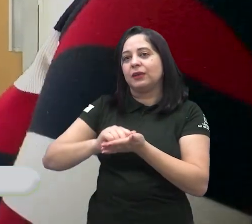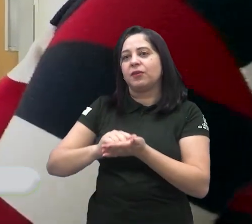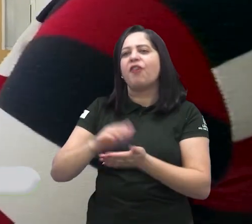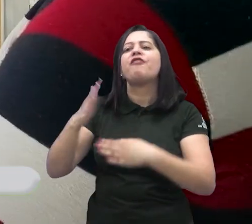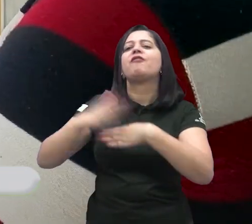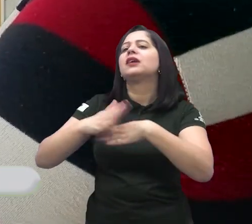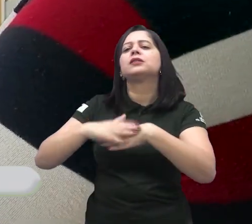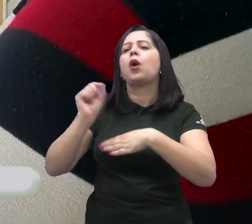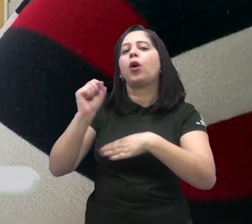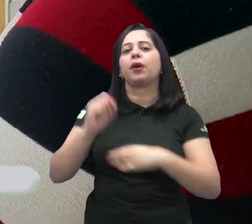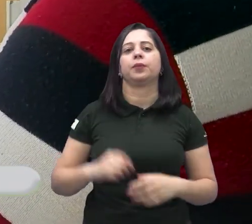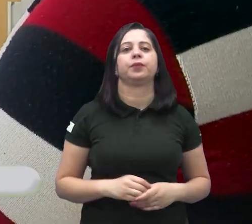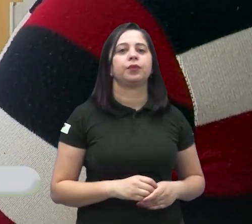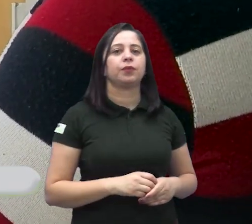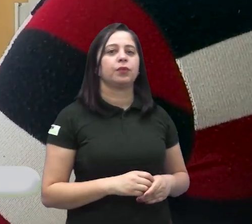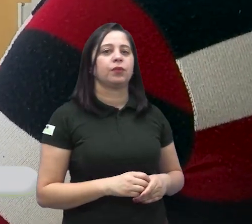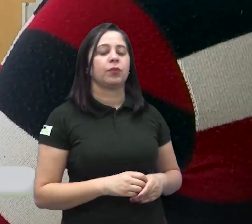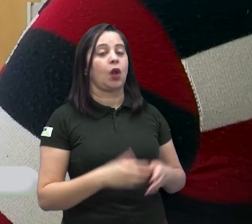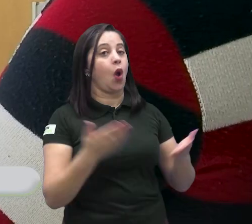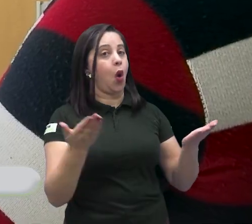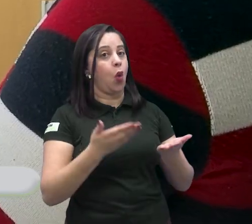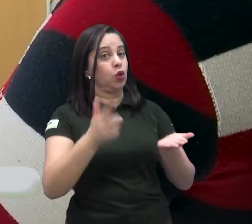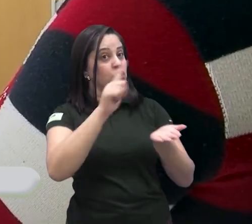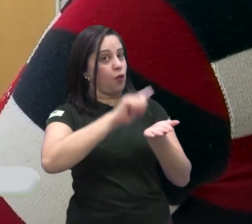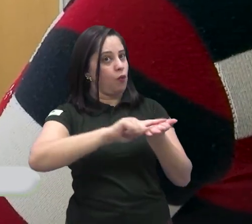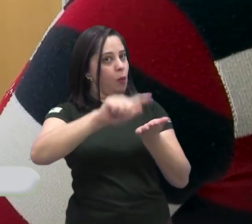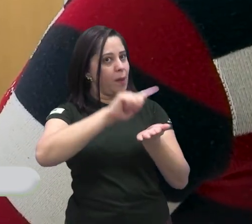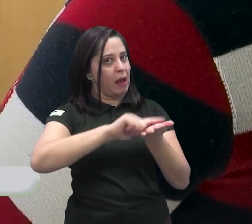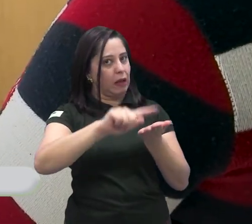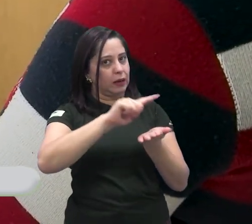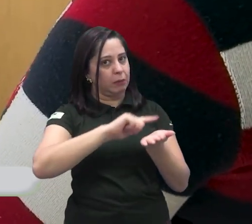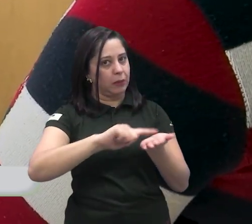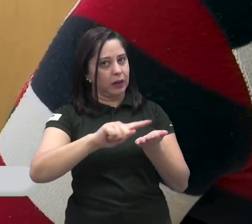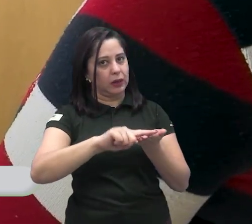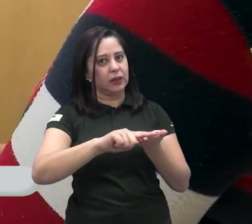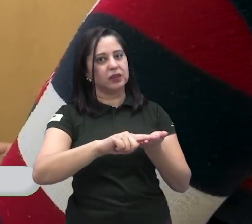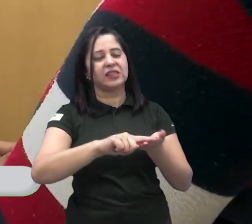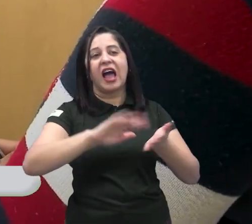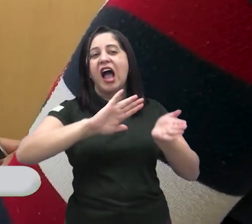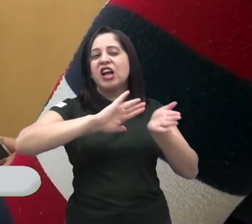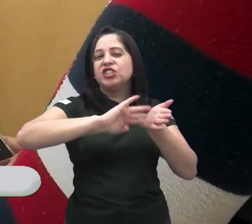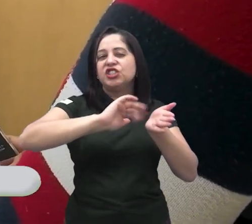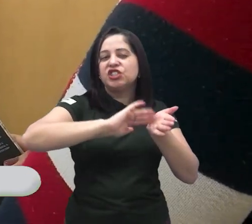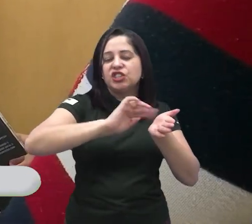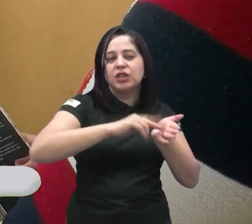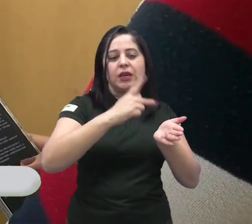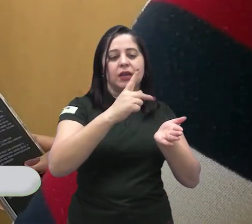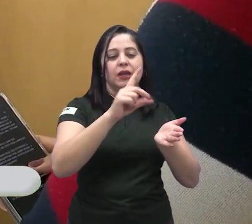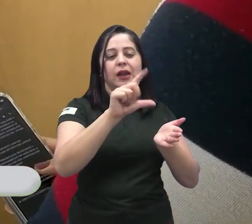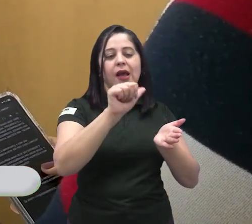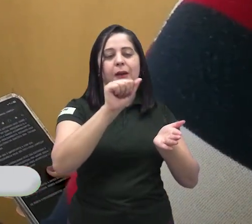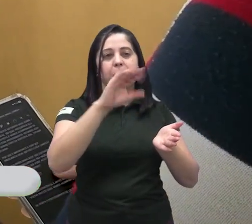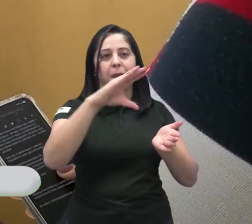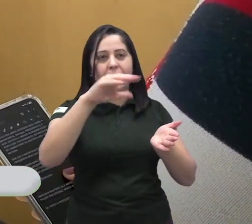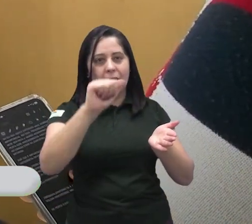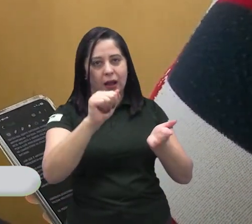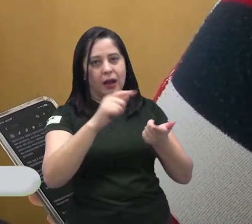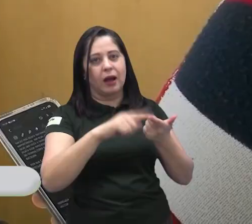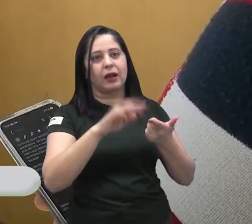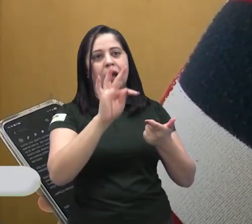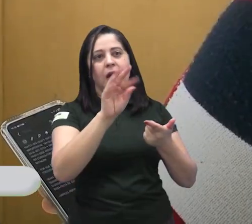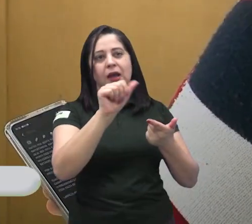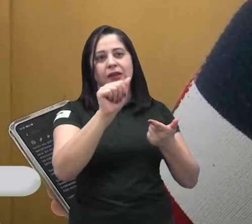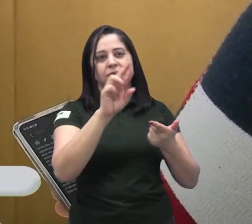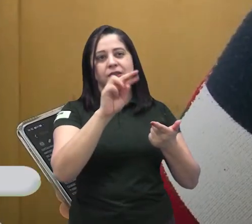aqui? Hoje a gente vai realizar uma limpeza preventiva, onde a gente remove toda a placa bacteriana, todo o tártaro. A gente consegue fazer